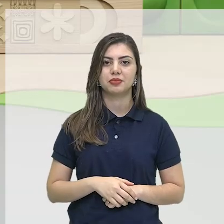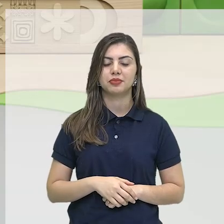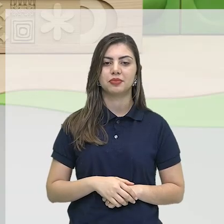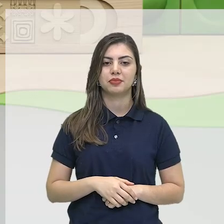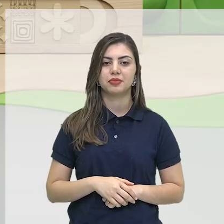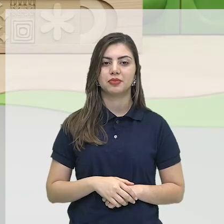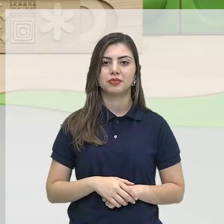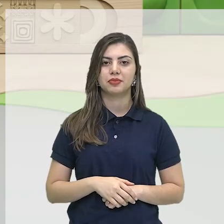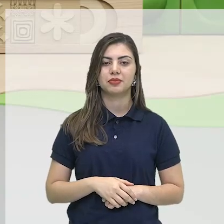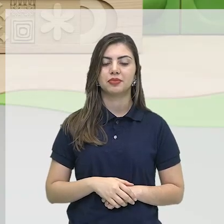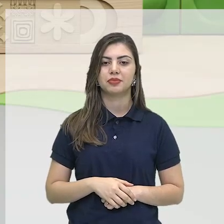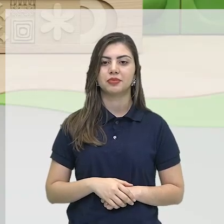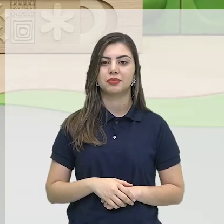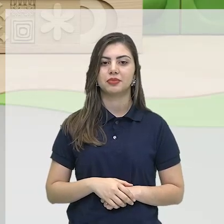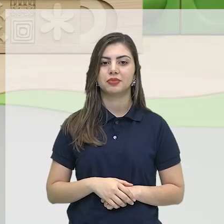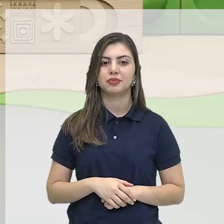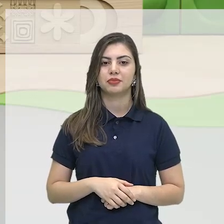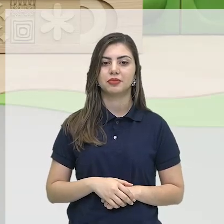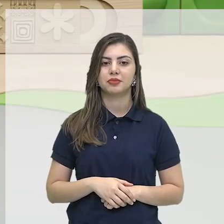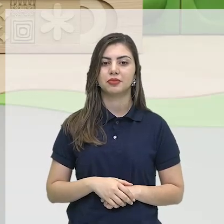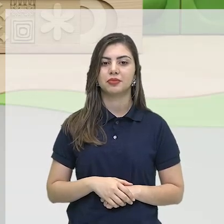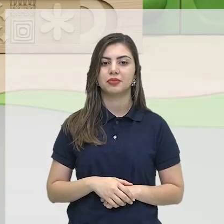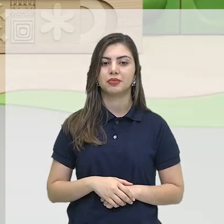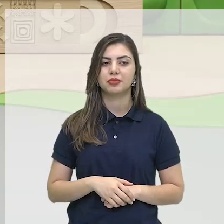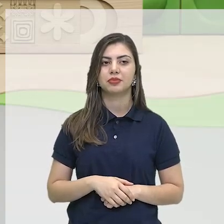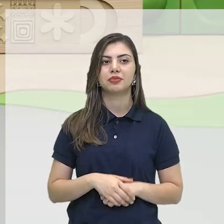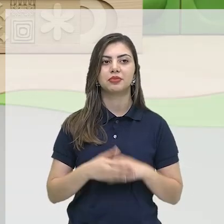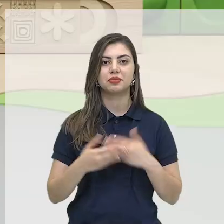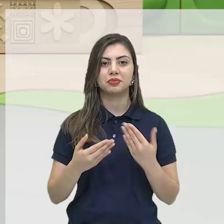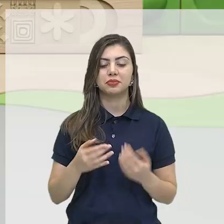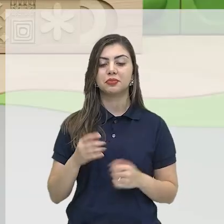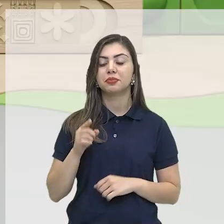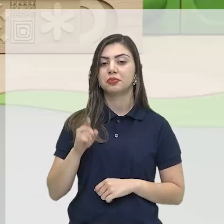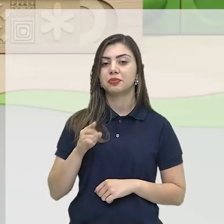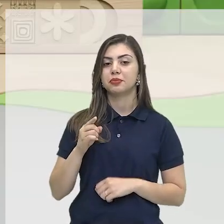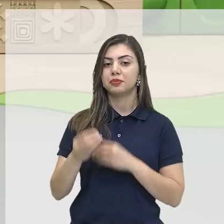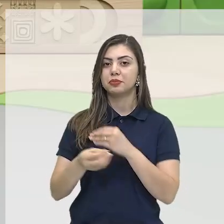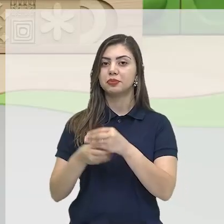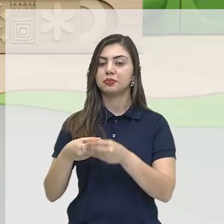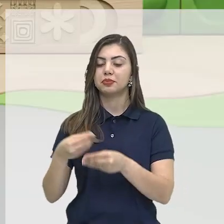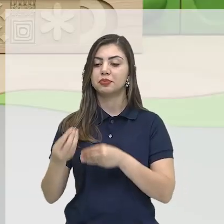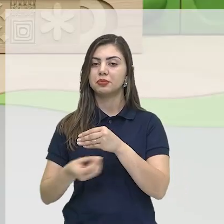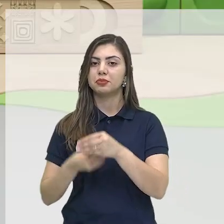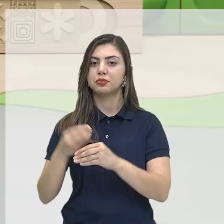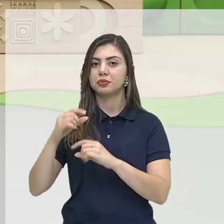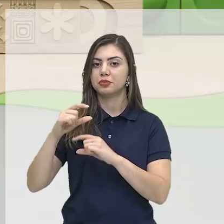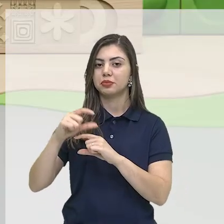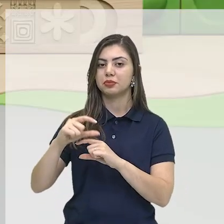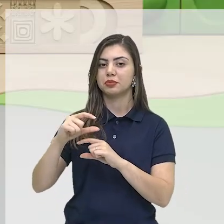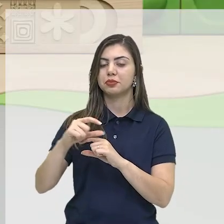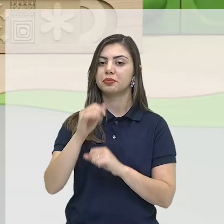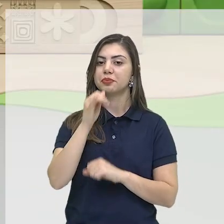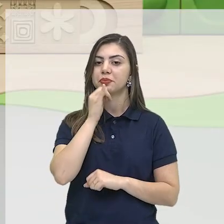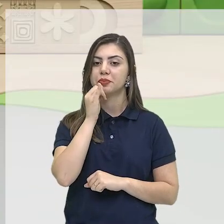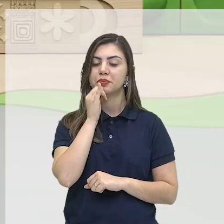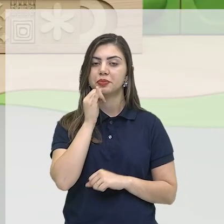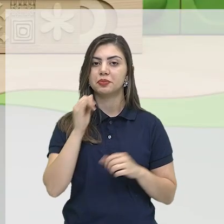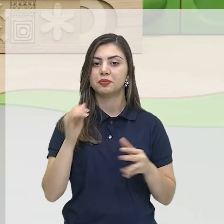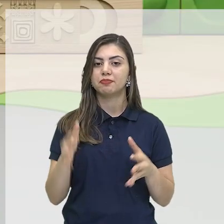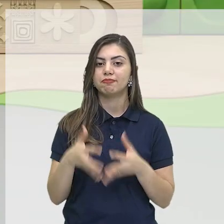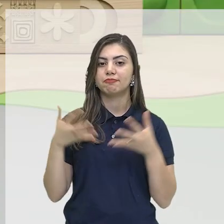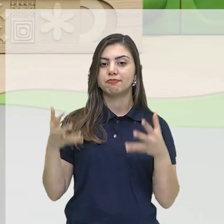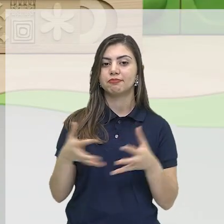Então, as misturas heterogêneas, né, por exemplo, vamos colocar aqui o exemplo a salada, né? Uma salada verde, né, que